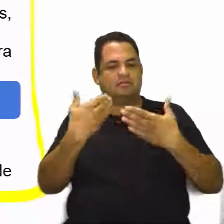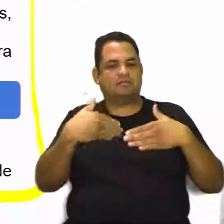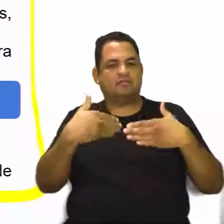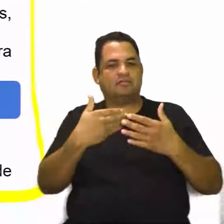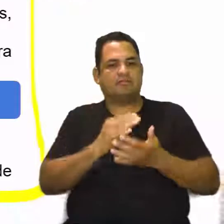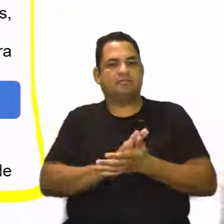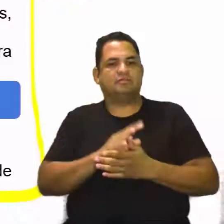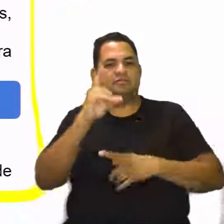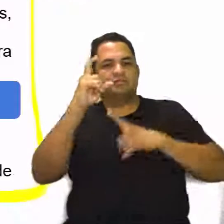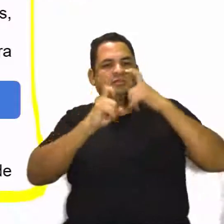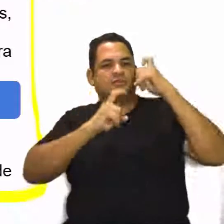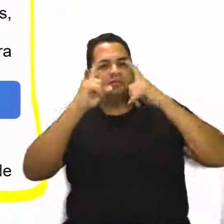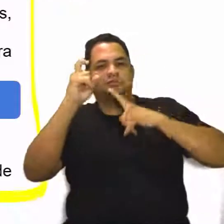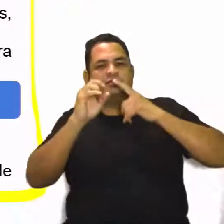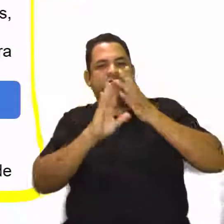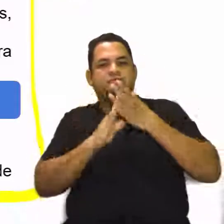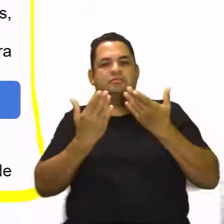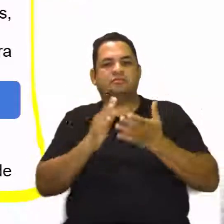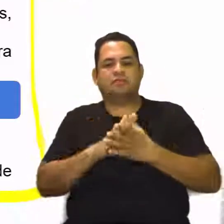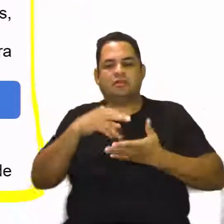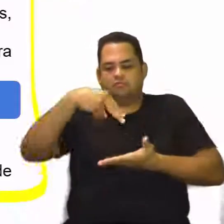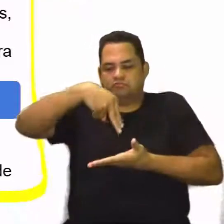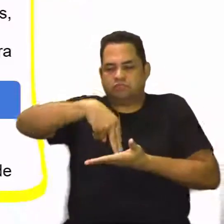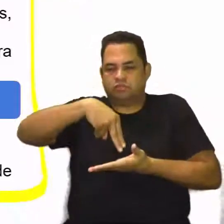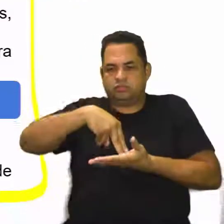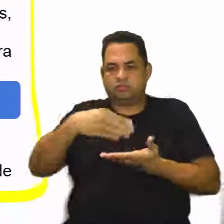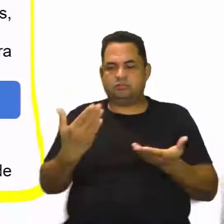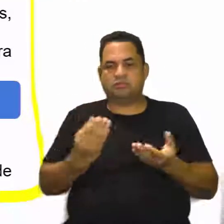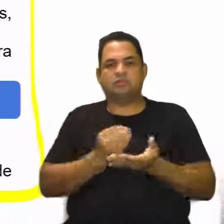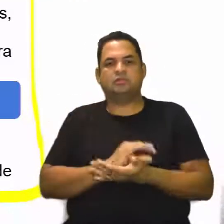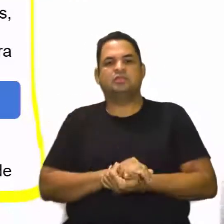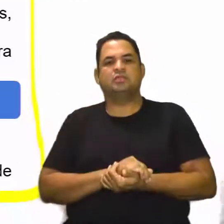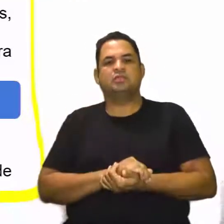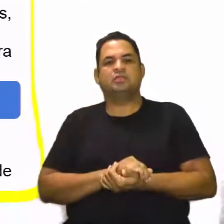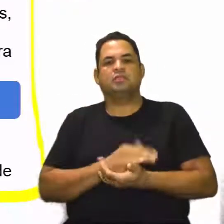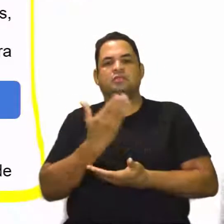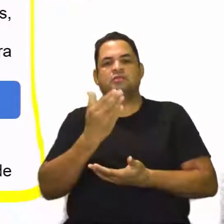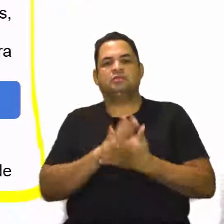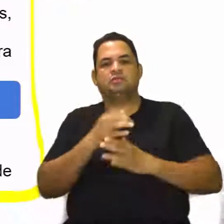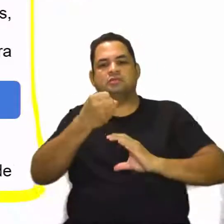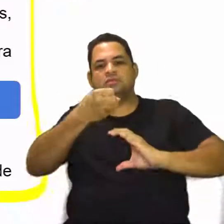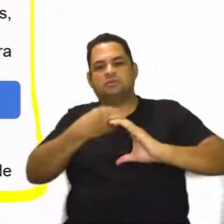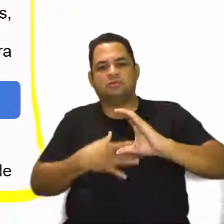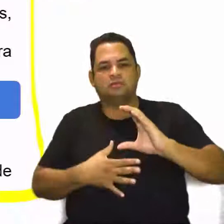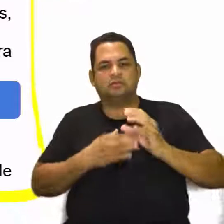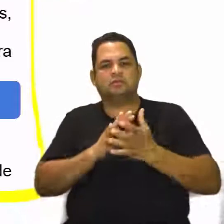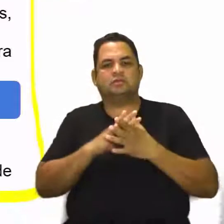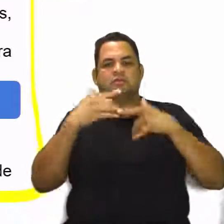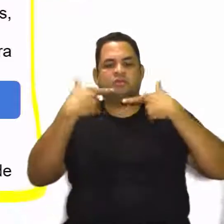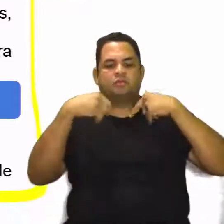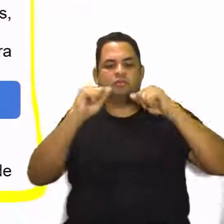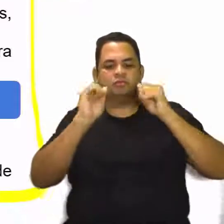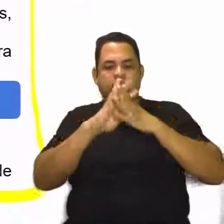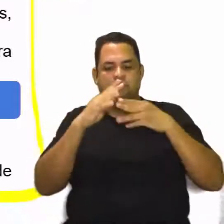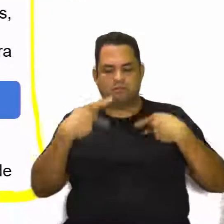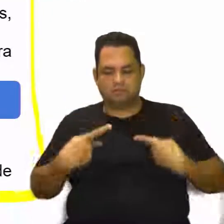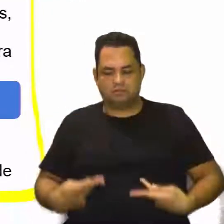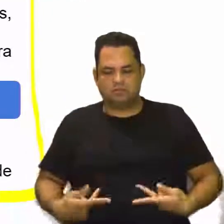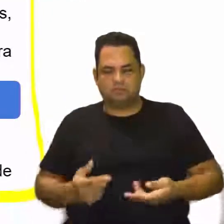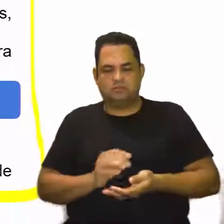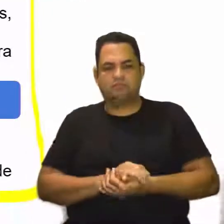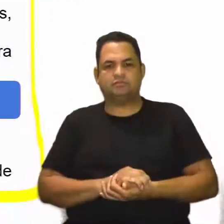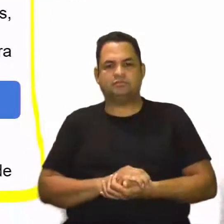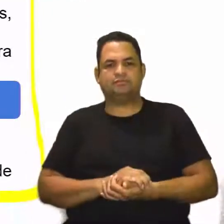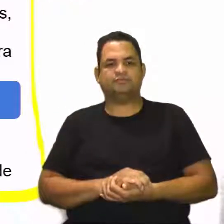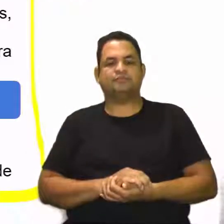gestos, expressões faciais e posturais como sendo aí característica da linguagem do corpo. E